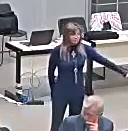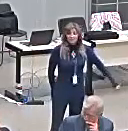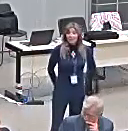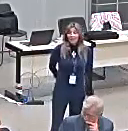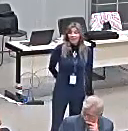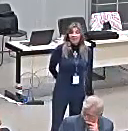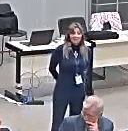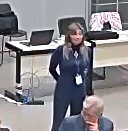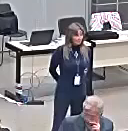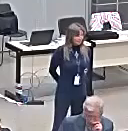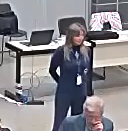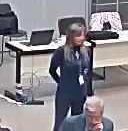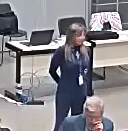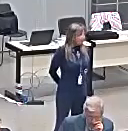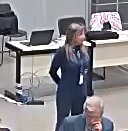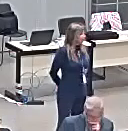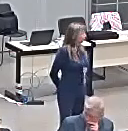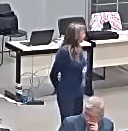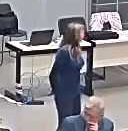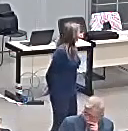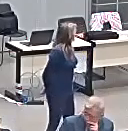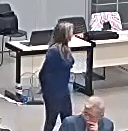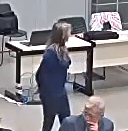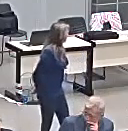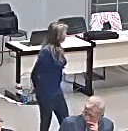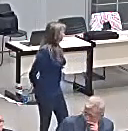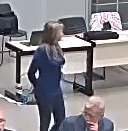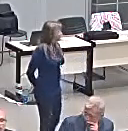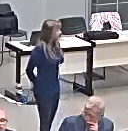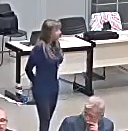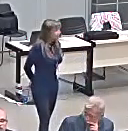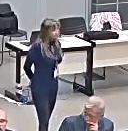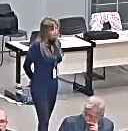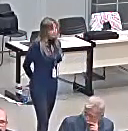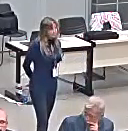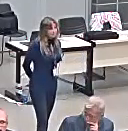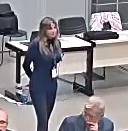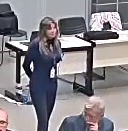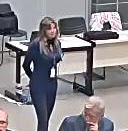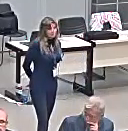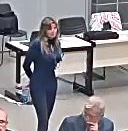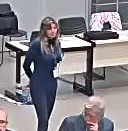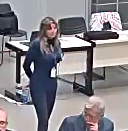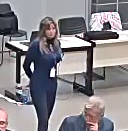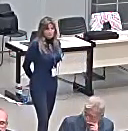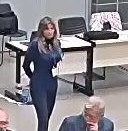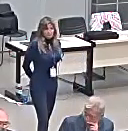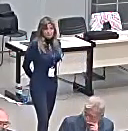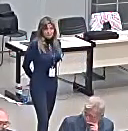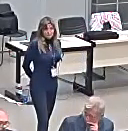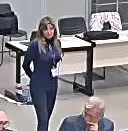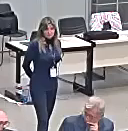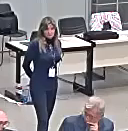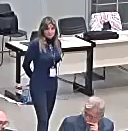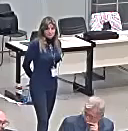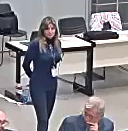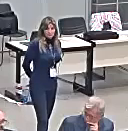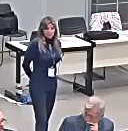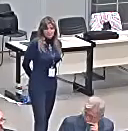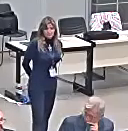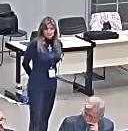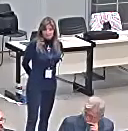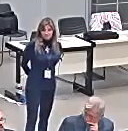até duas eh só que nós fizemos uma solicitação para a presidência Estamos aguardando aí